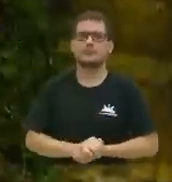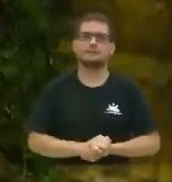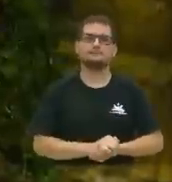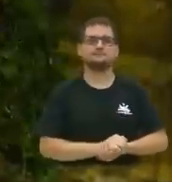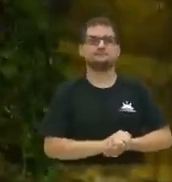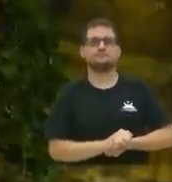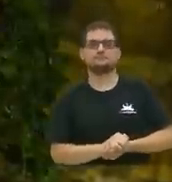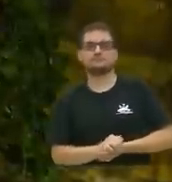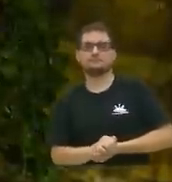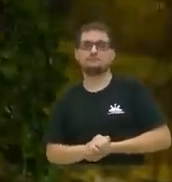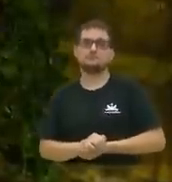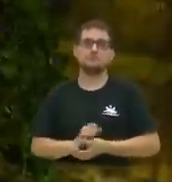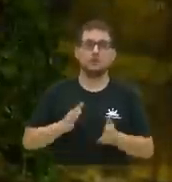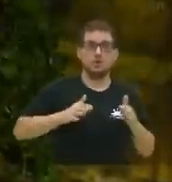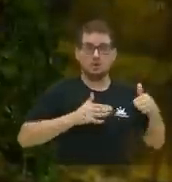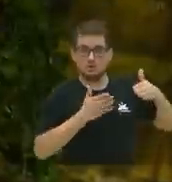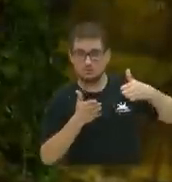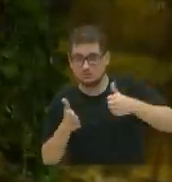Pela via